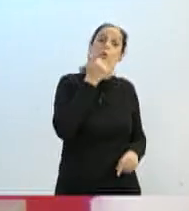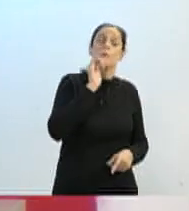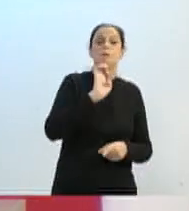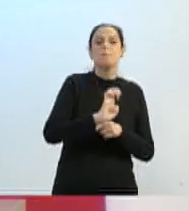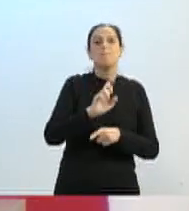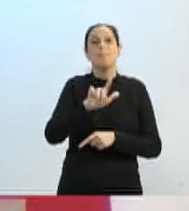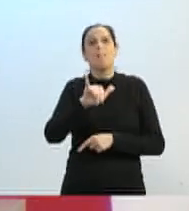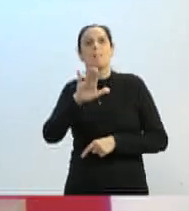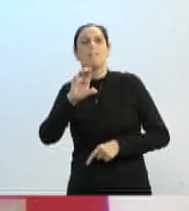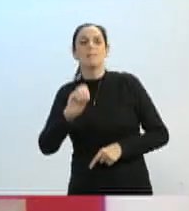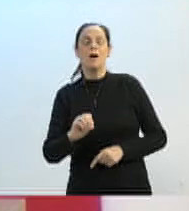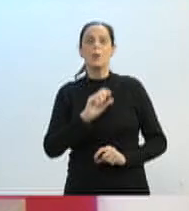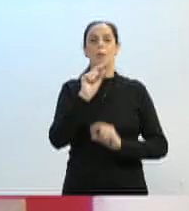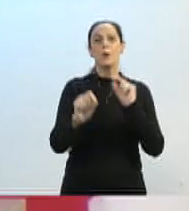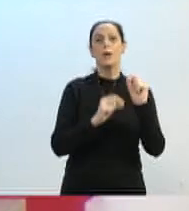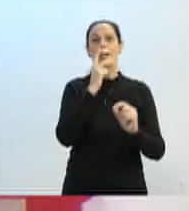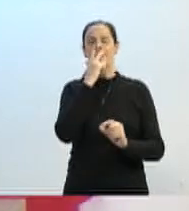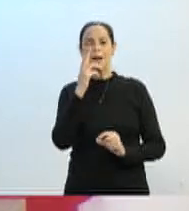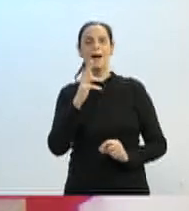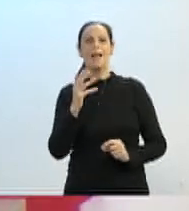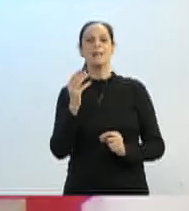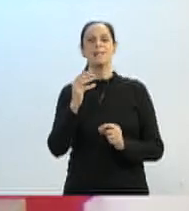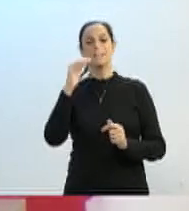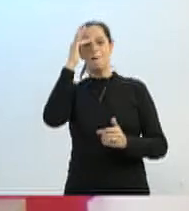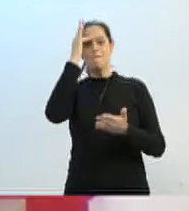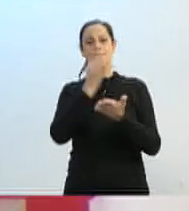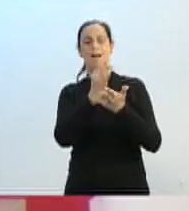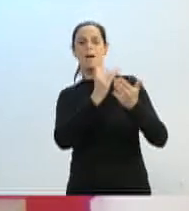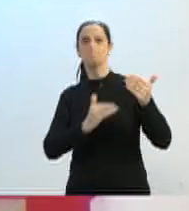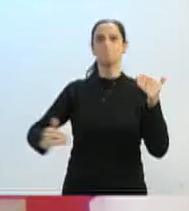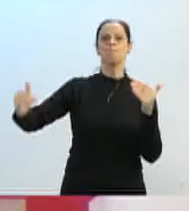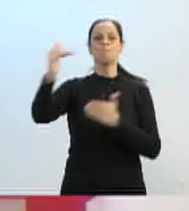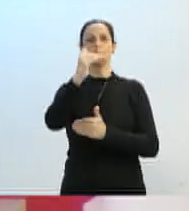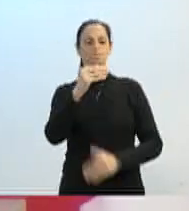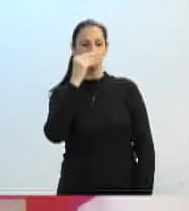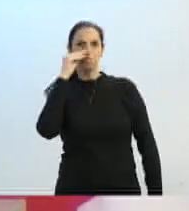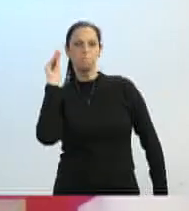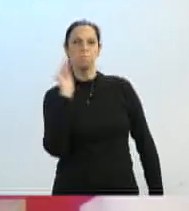um sistema de crença superior e menosprezam,